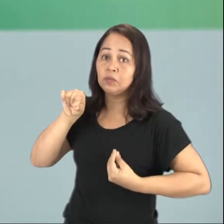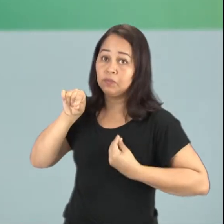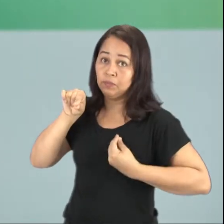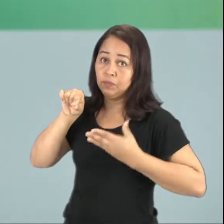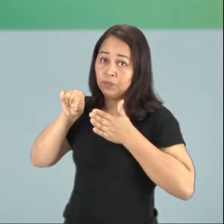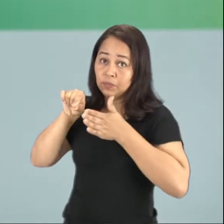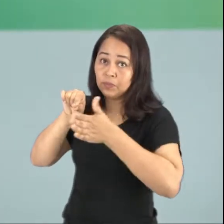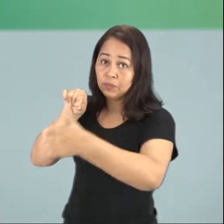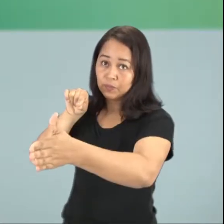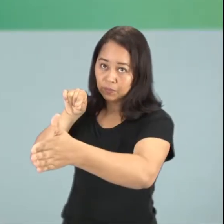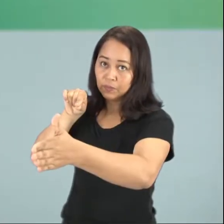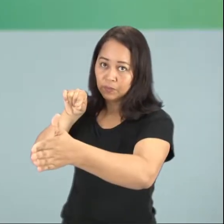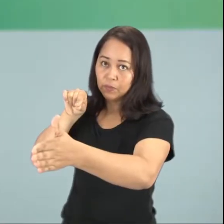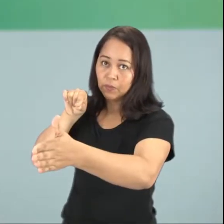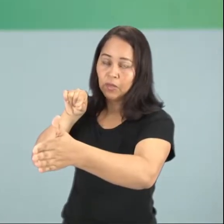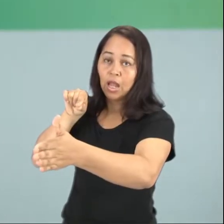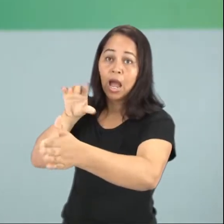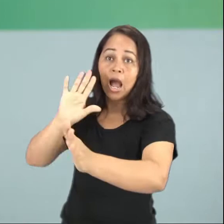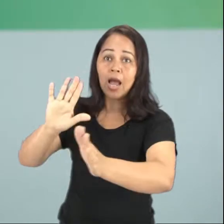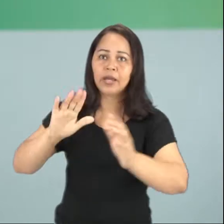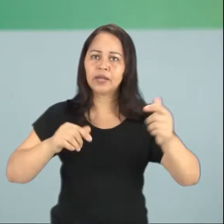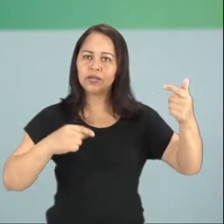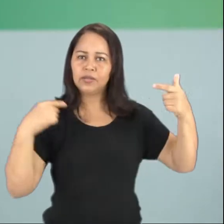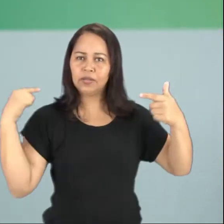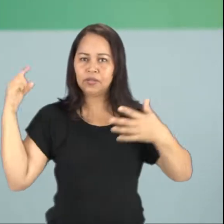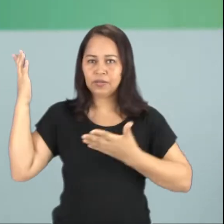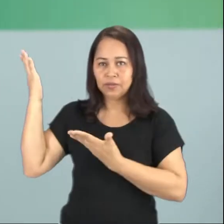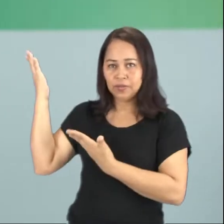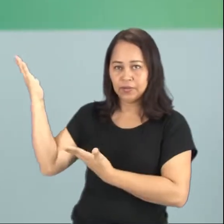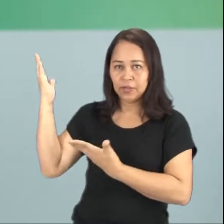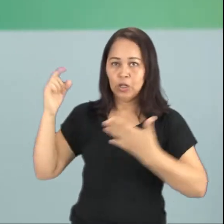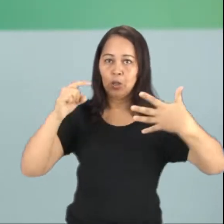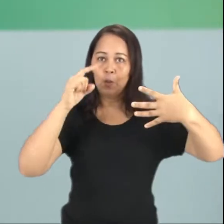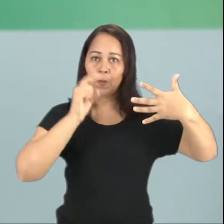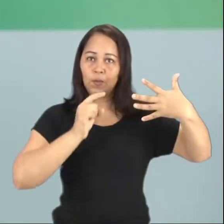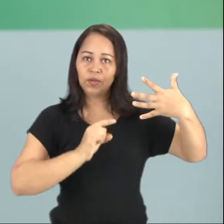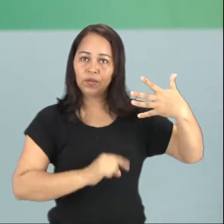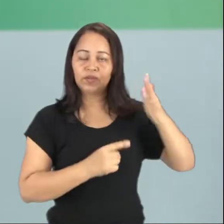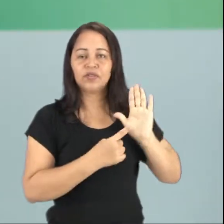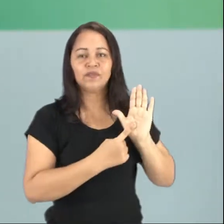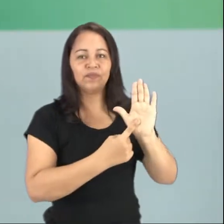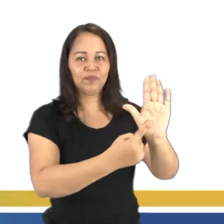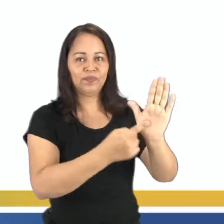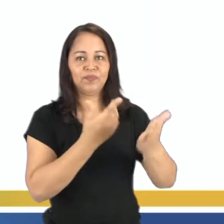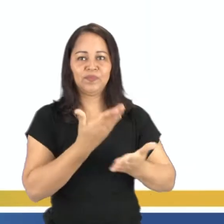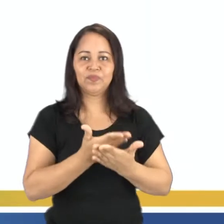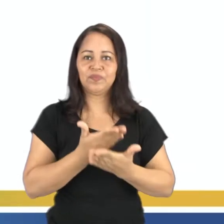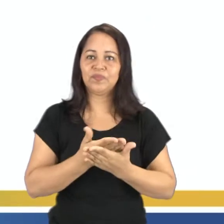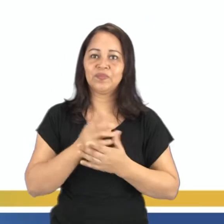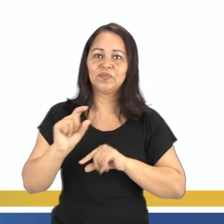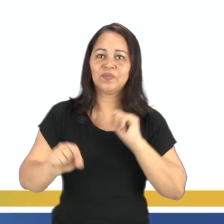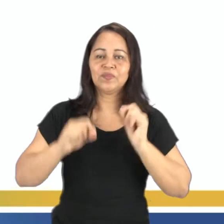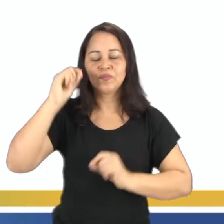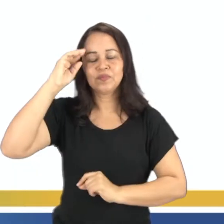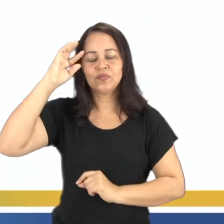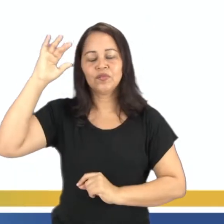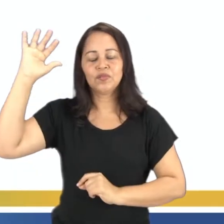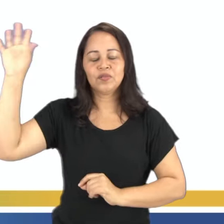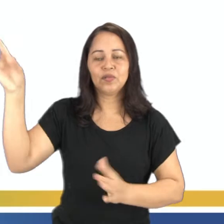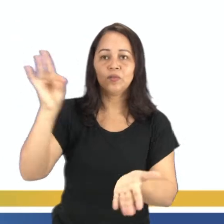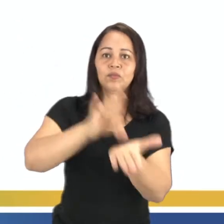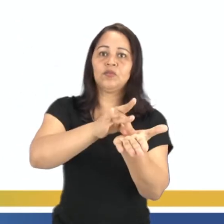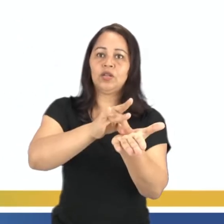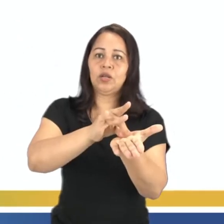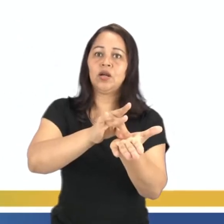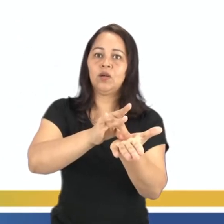e vamos fazer a nossa história. Em cima dessas perguntas, hoje eu apresento a nossa aula, que é de um sonho para a realidade, a arte